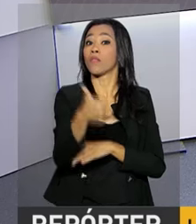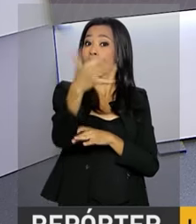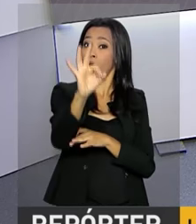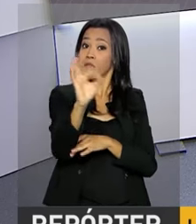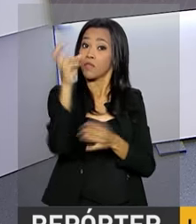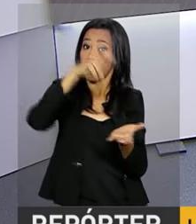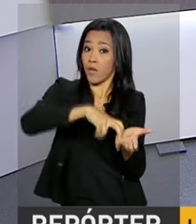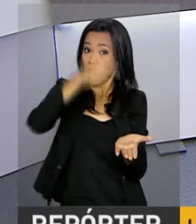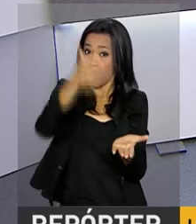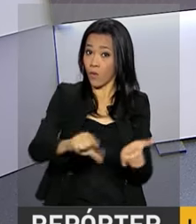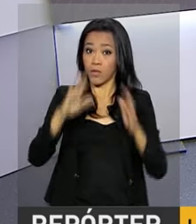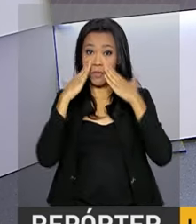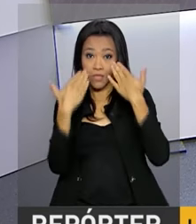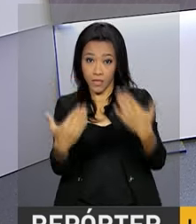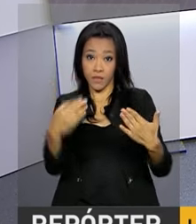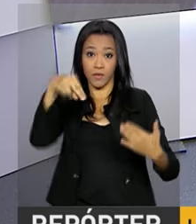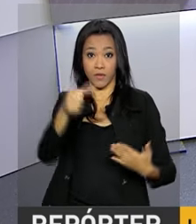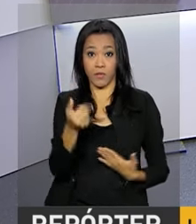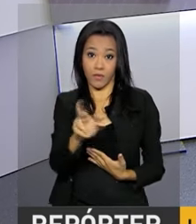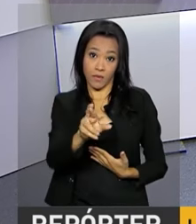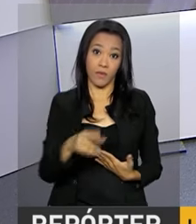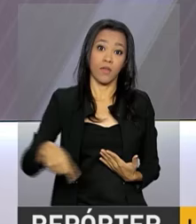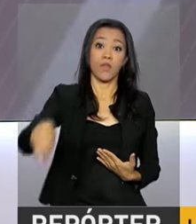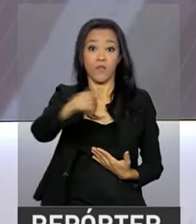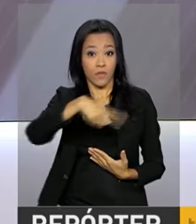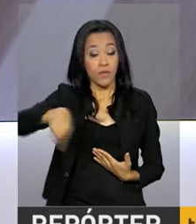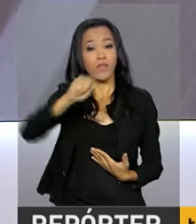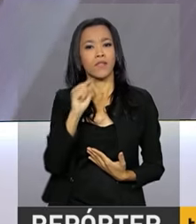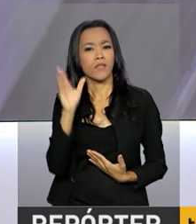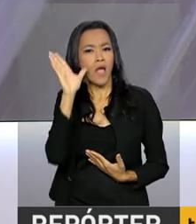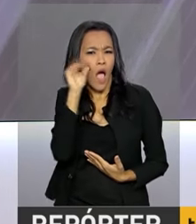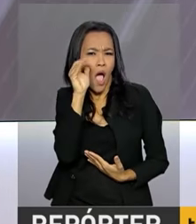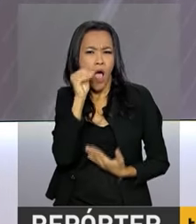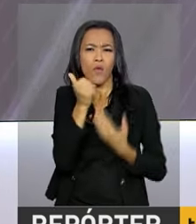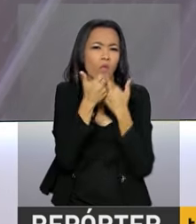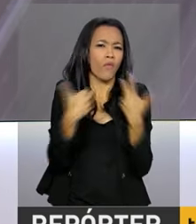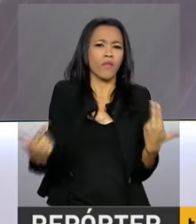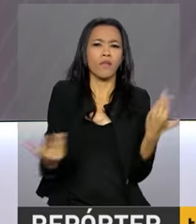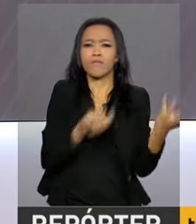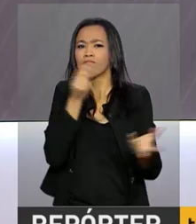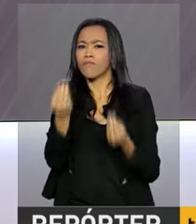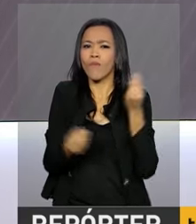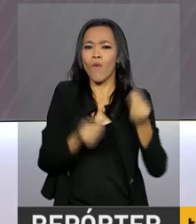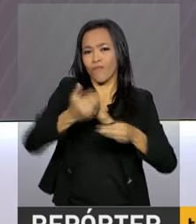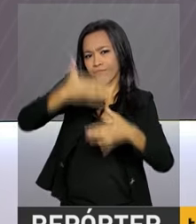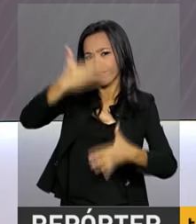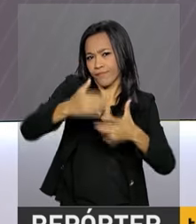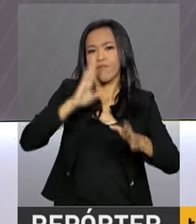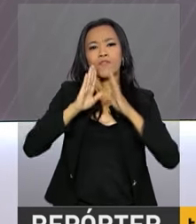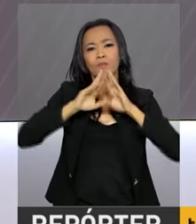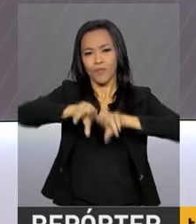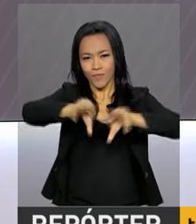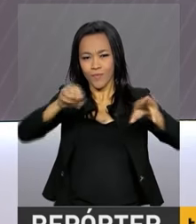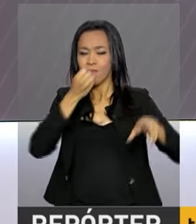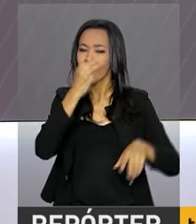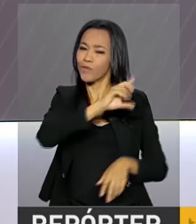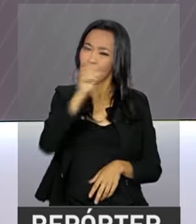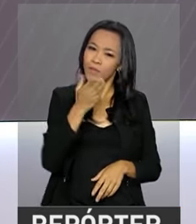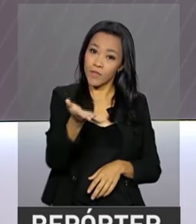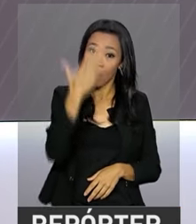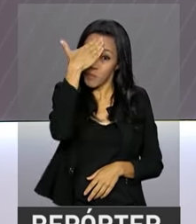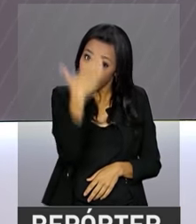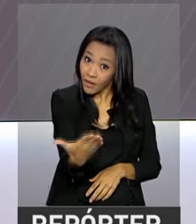manhã a próxima edição do repórter nbr você pode acompanhar também as novidades em nossas redes sociais um bom dia para você